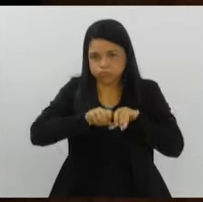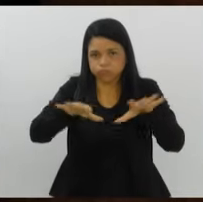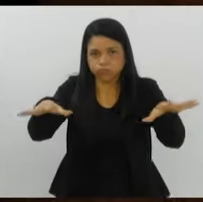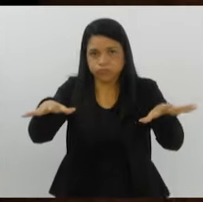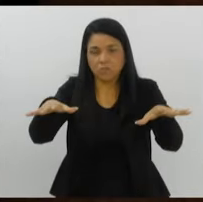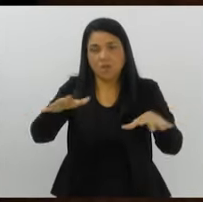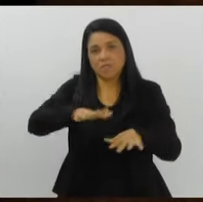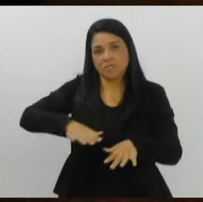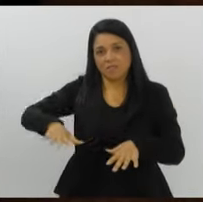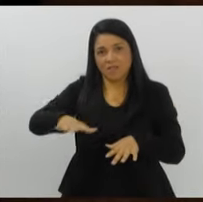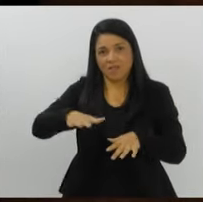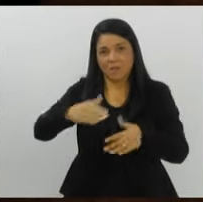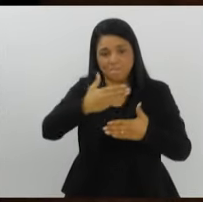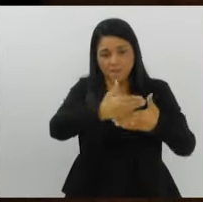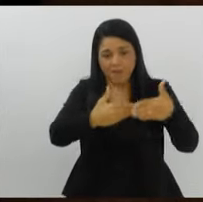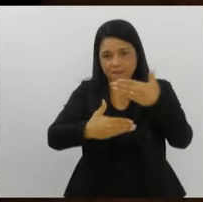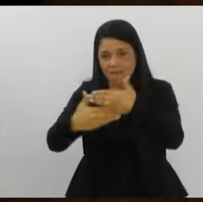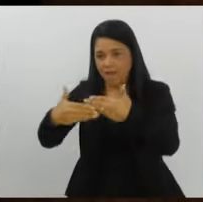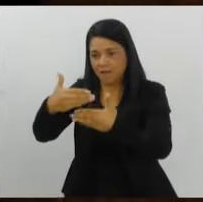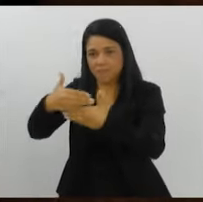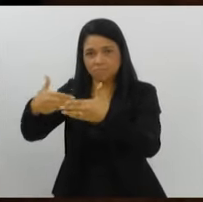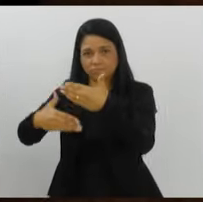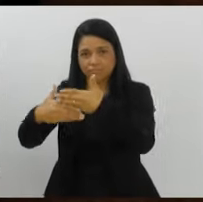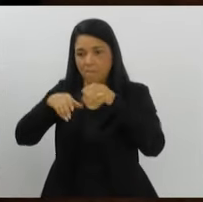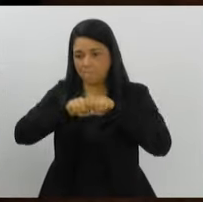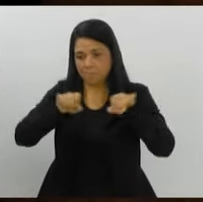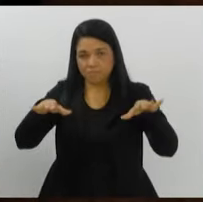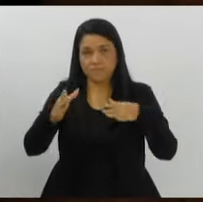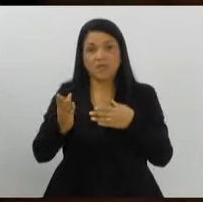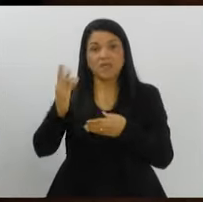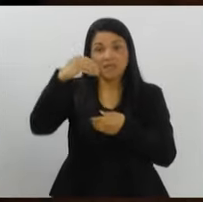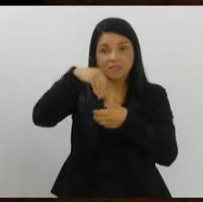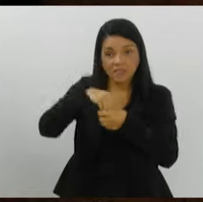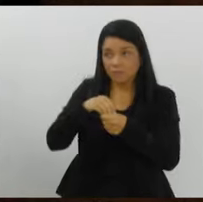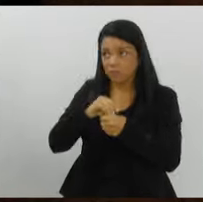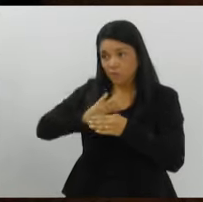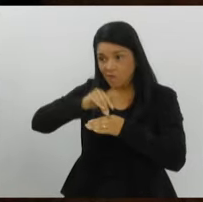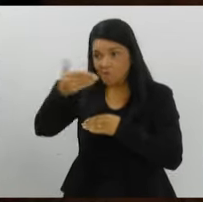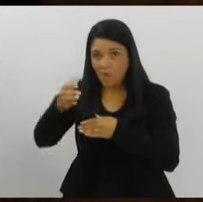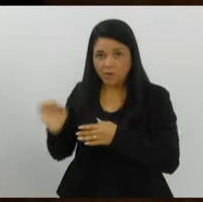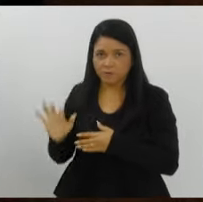os números de barricadas, dentro e fora dos morros e favelas.